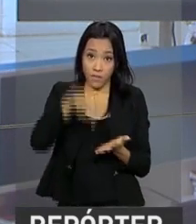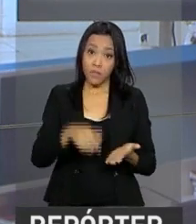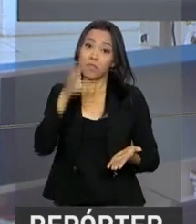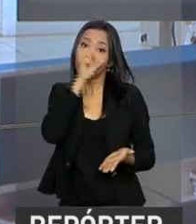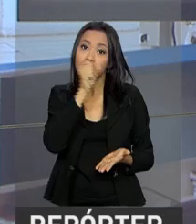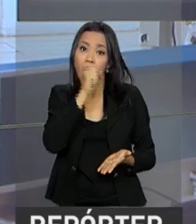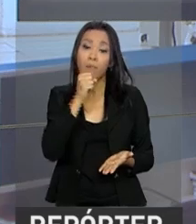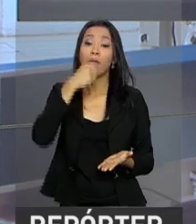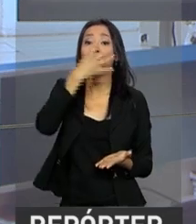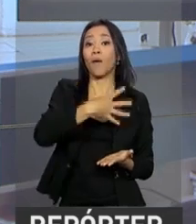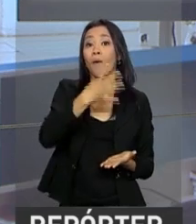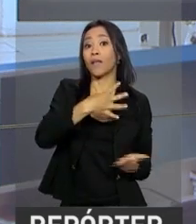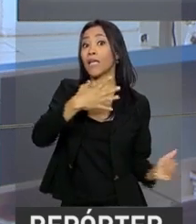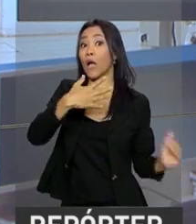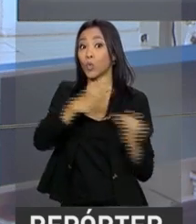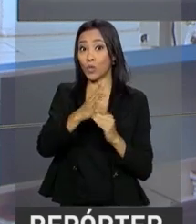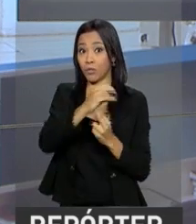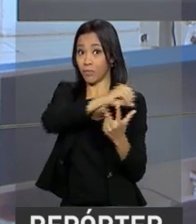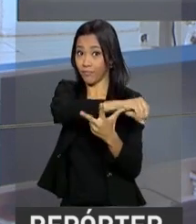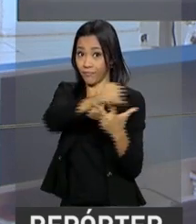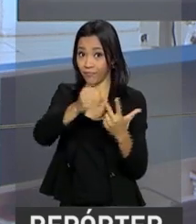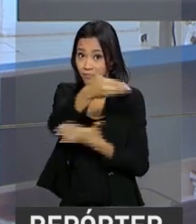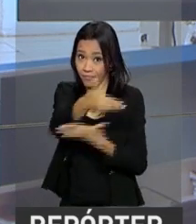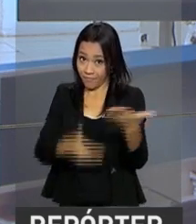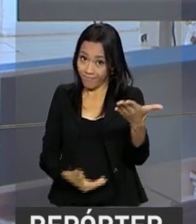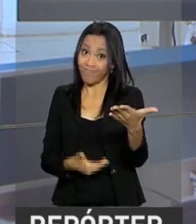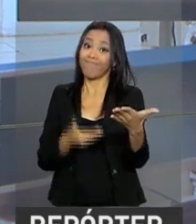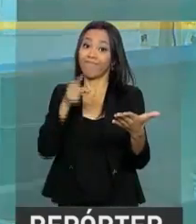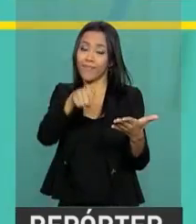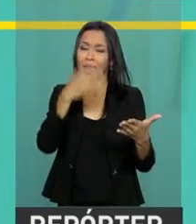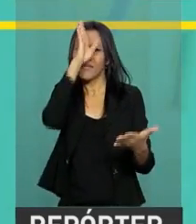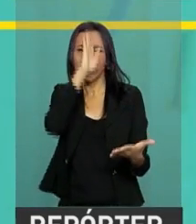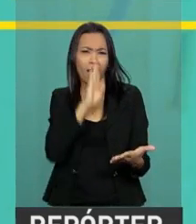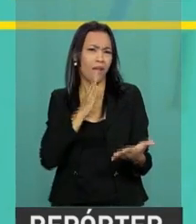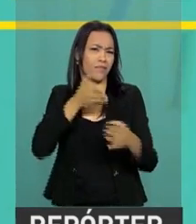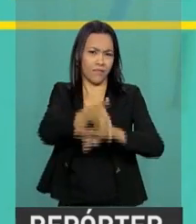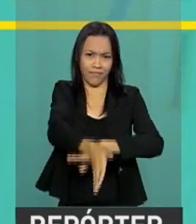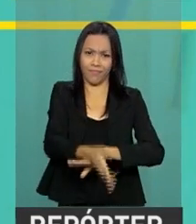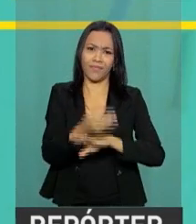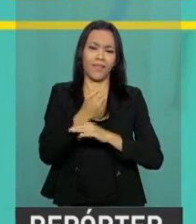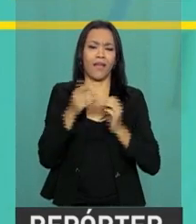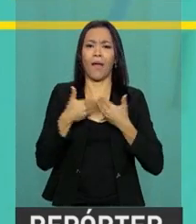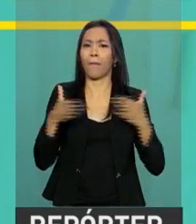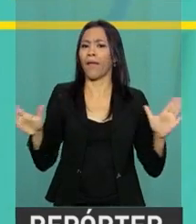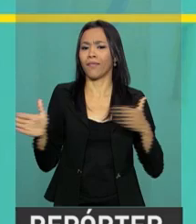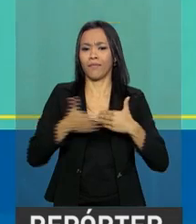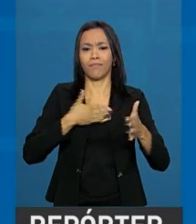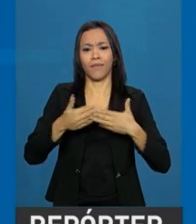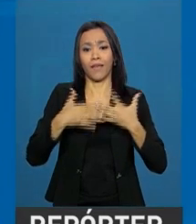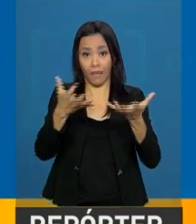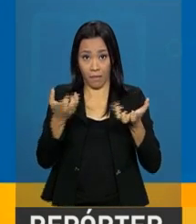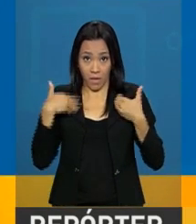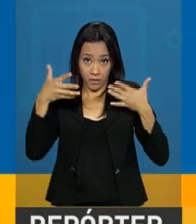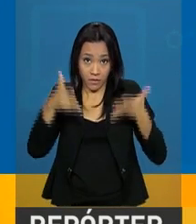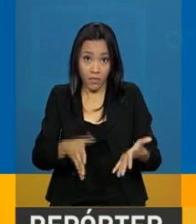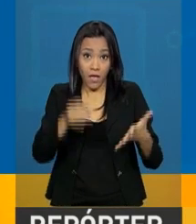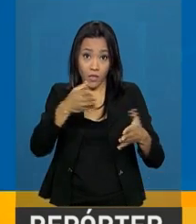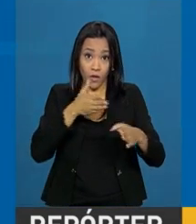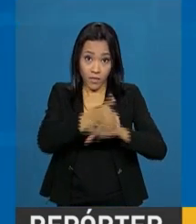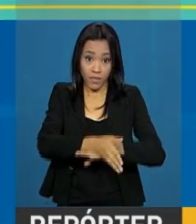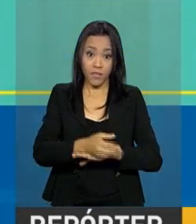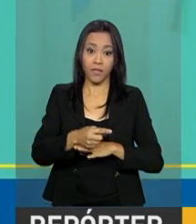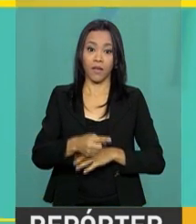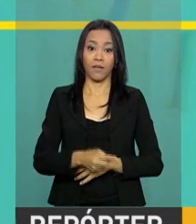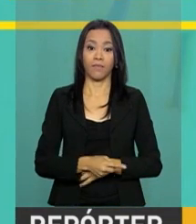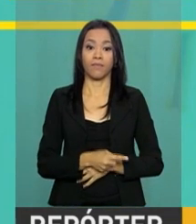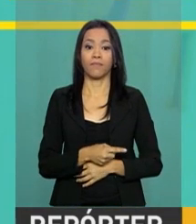etapa do simulado hora do enem em 2016 a participação é gratuita e aberta a todos os interessados é só acessar hora do enem